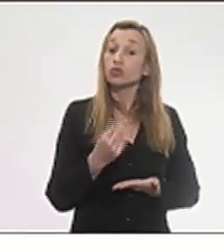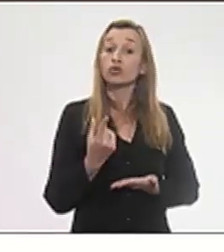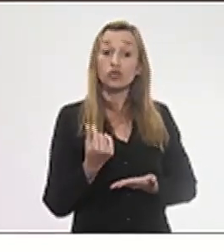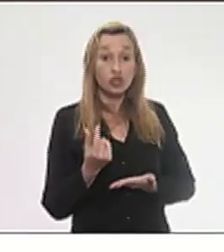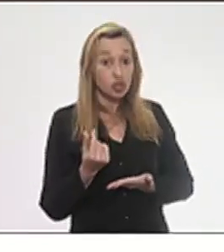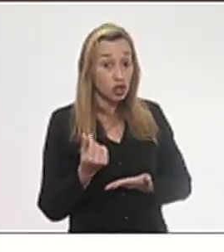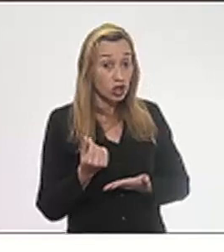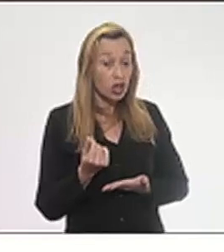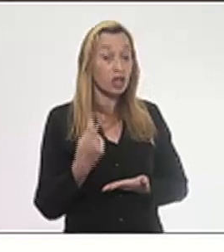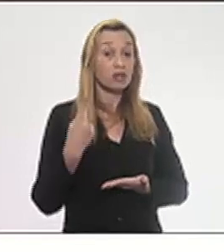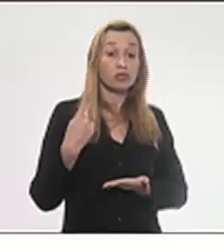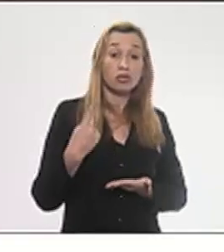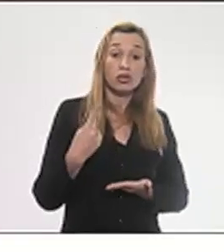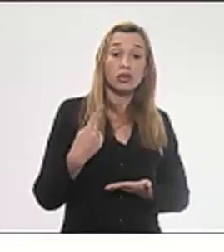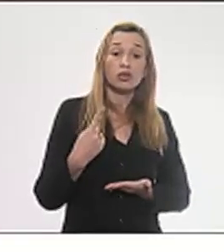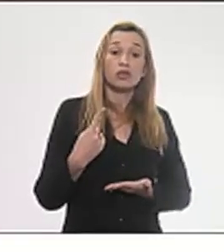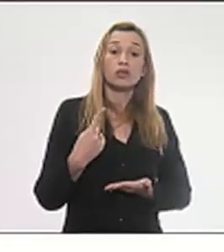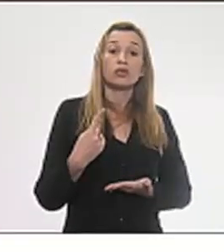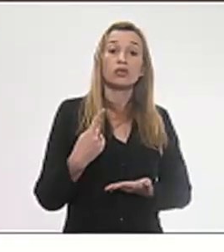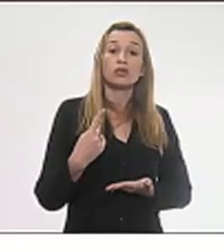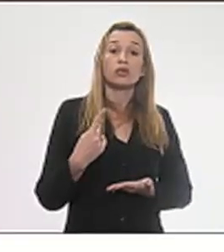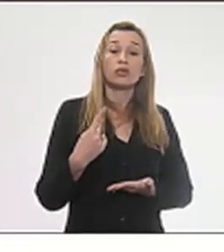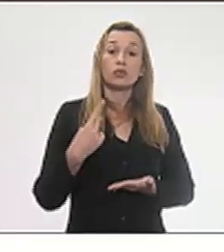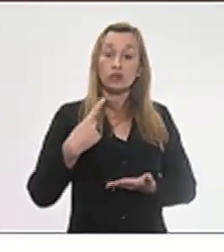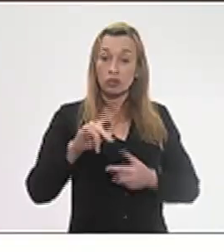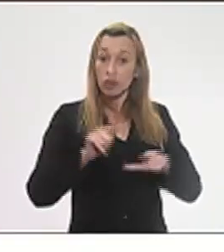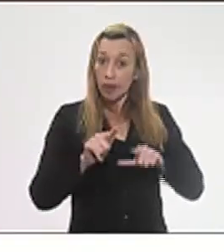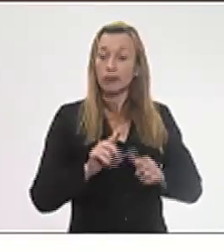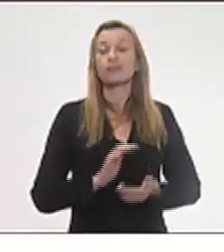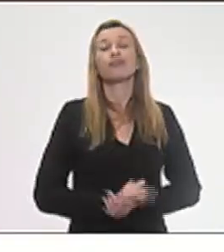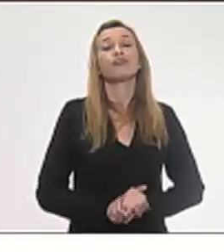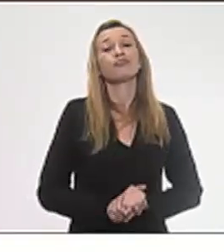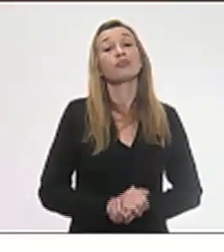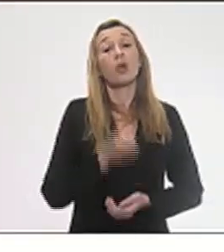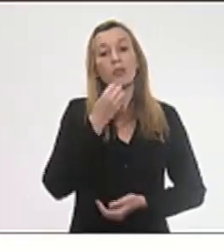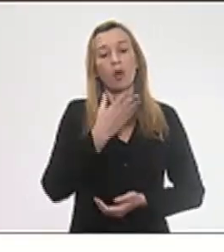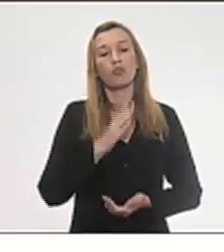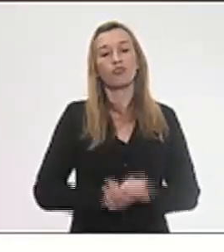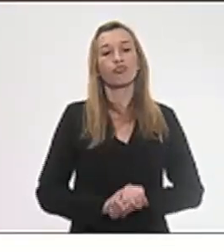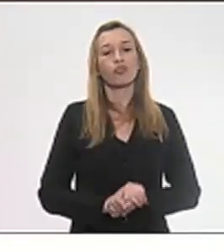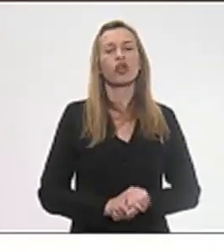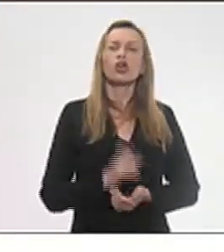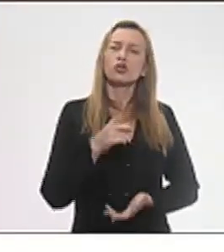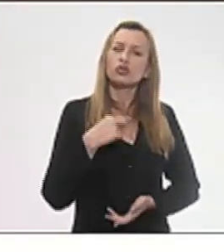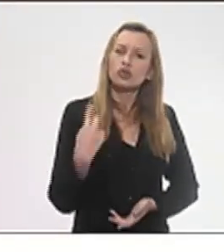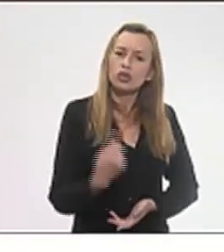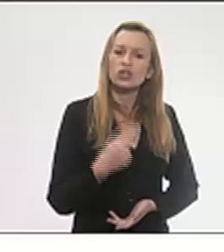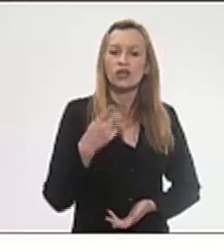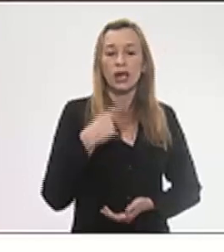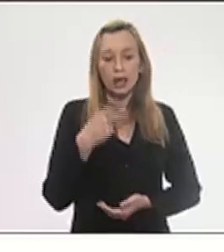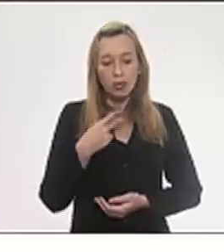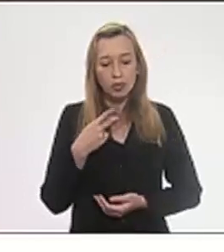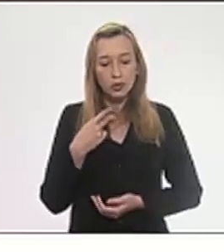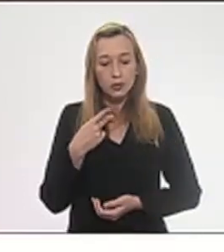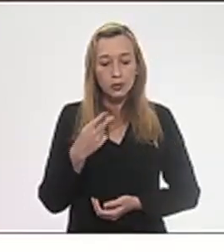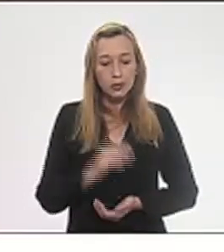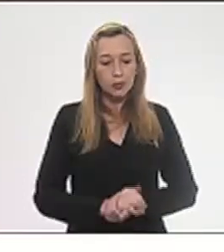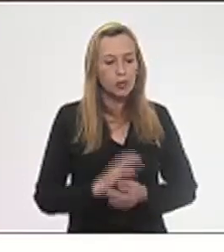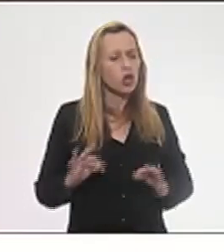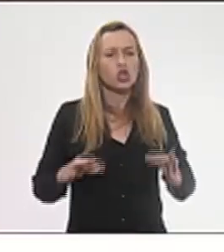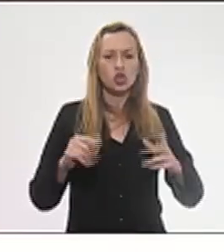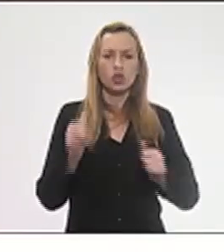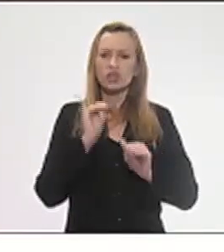suas despesas aqui com o seu mandato. Bom, e quando nós colocamos todas